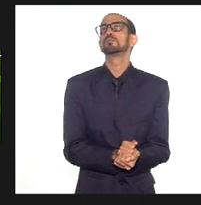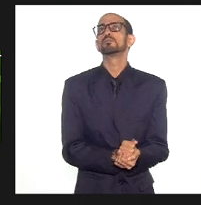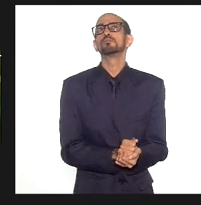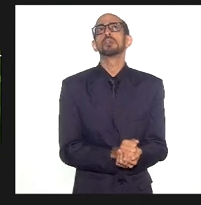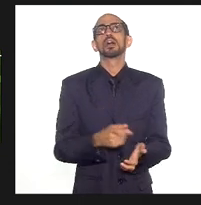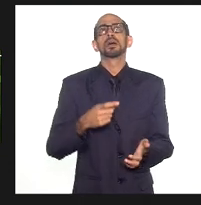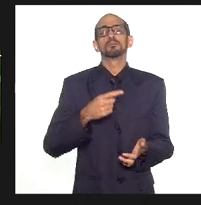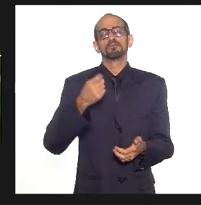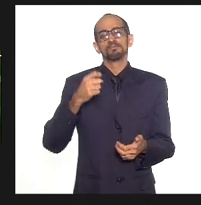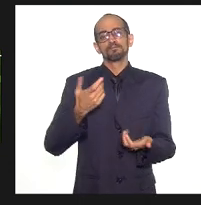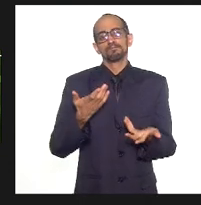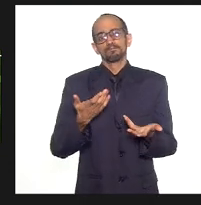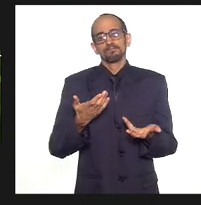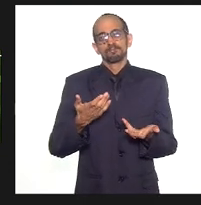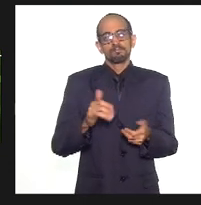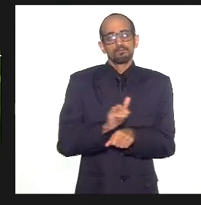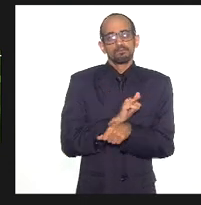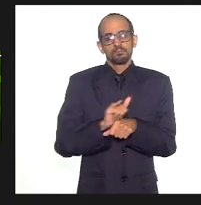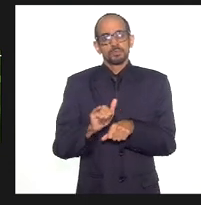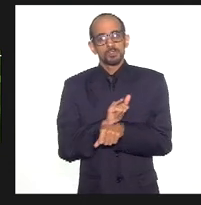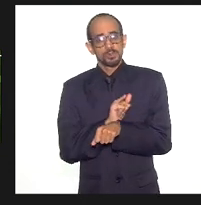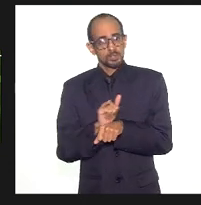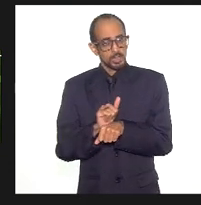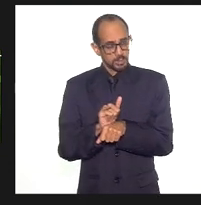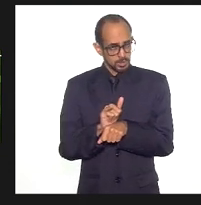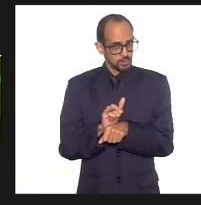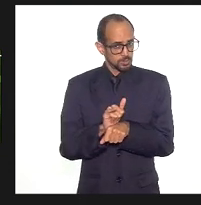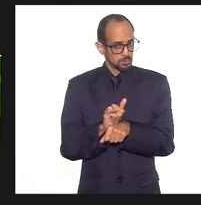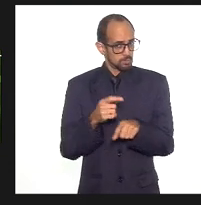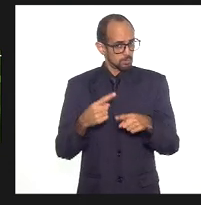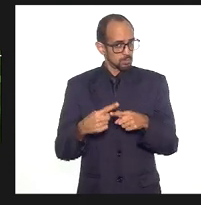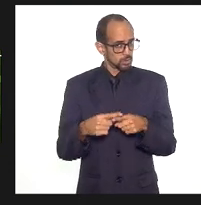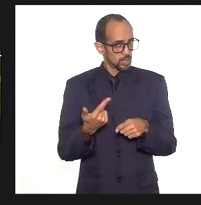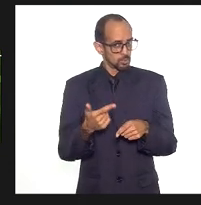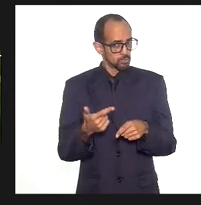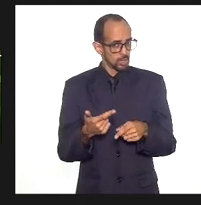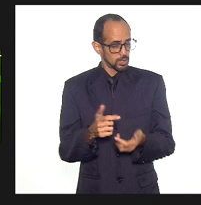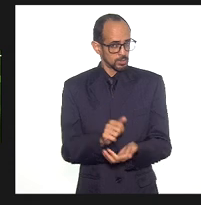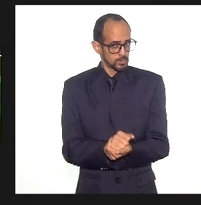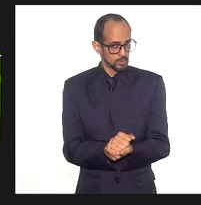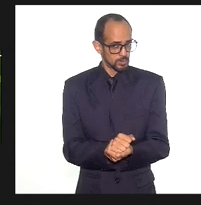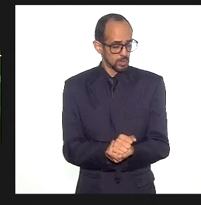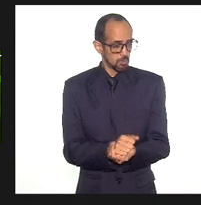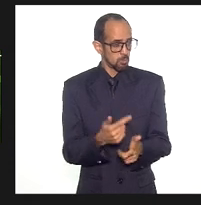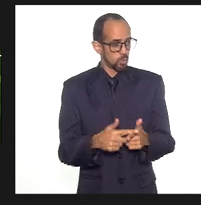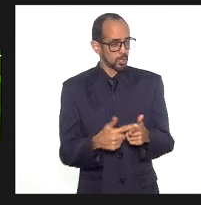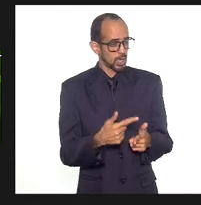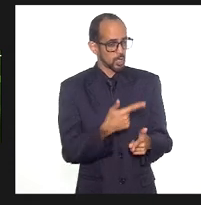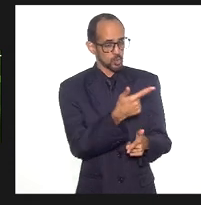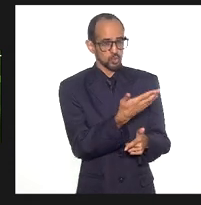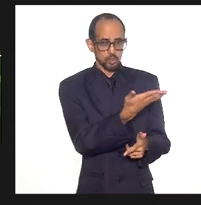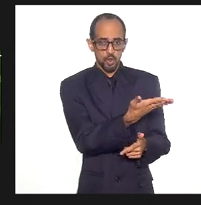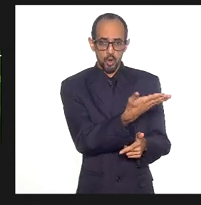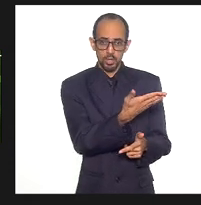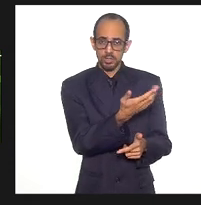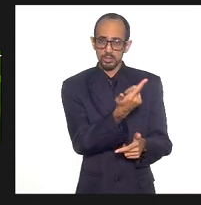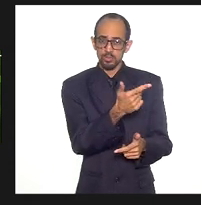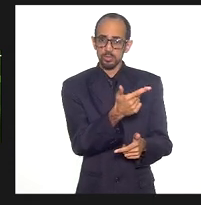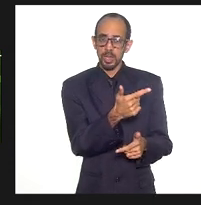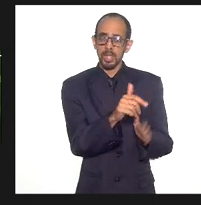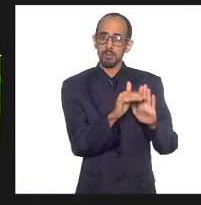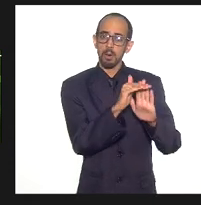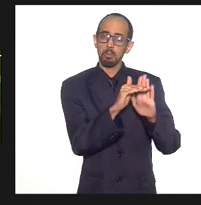exploração da noite para o dia. Né? Os senhores não fazem paradas